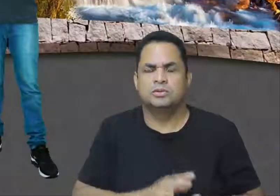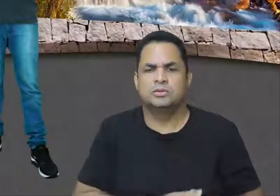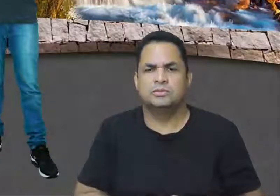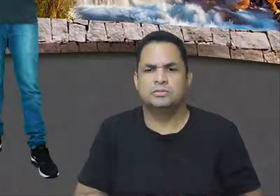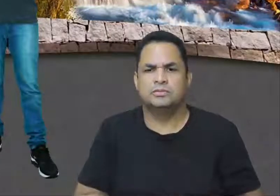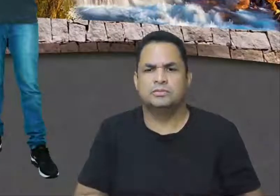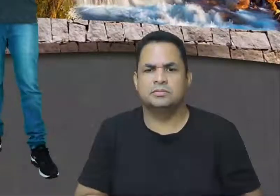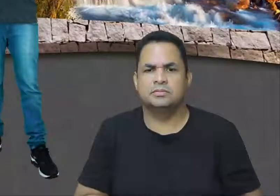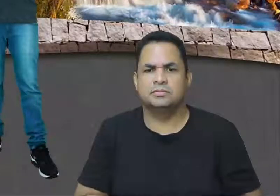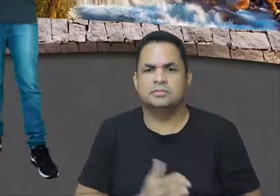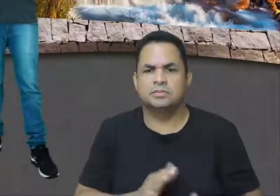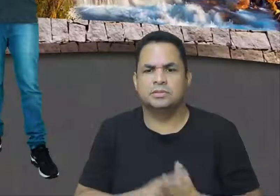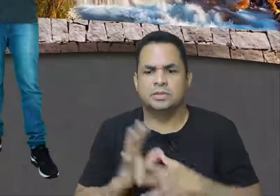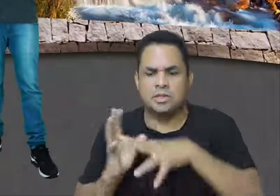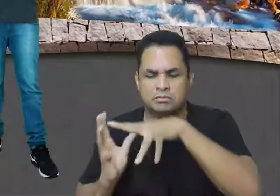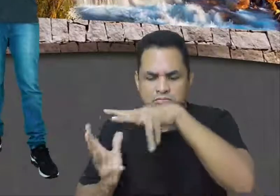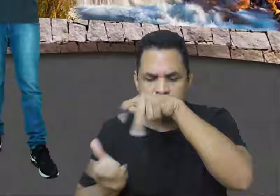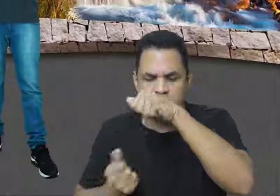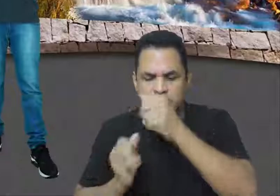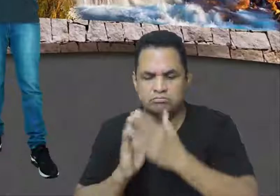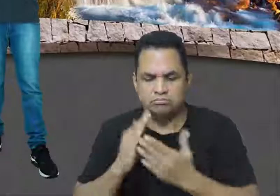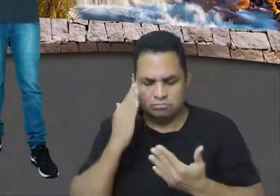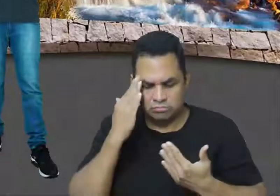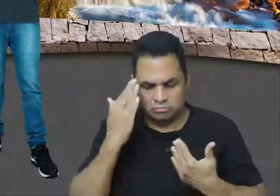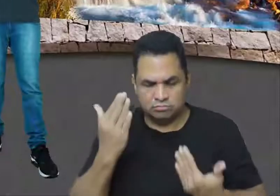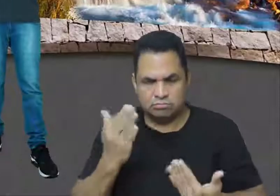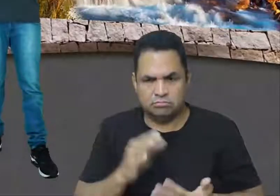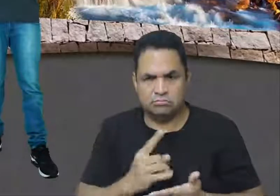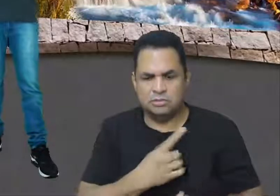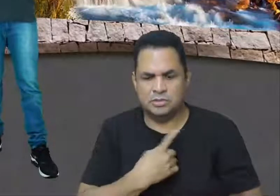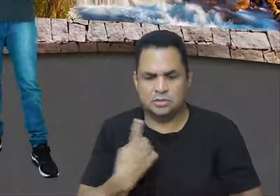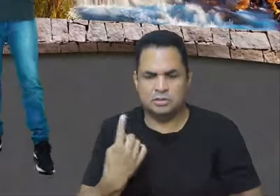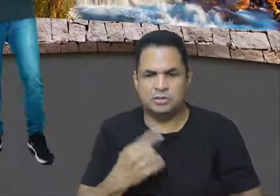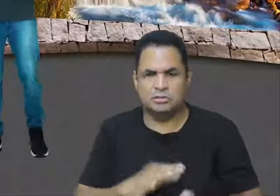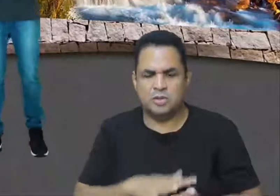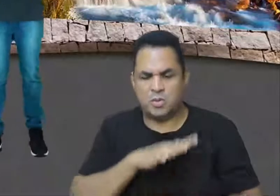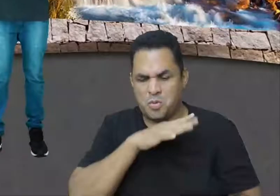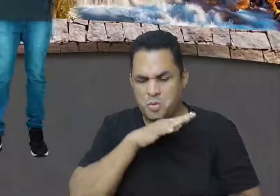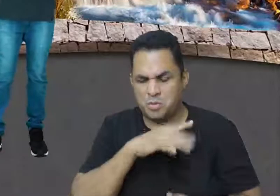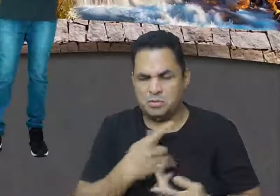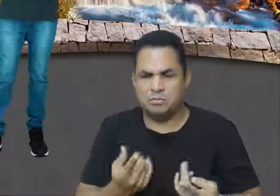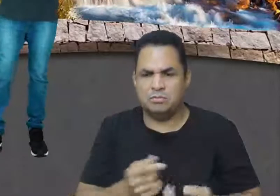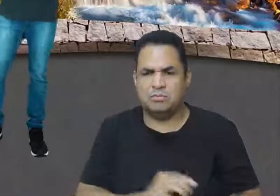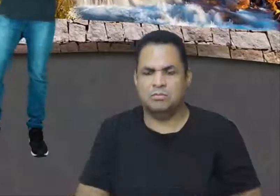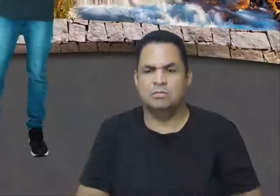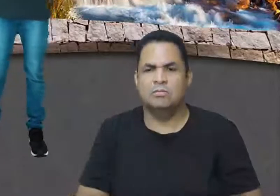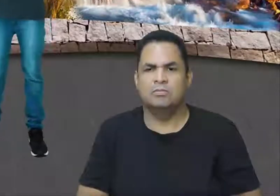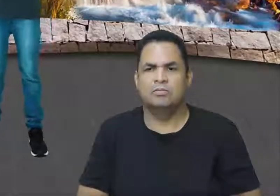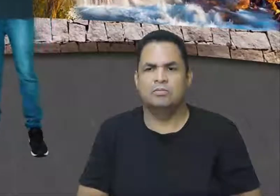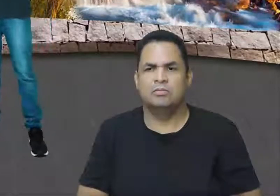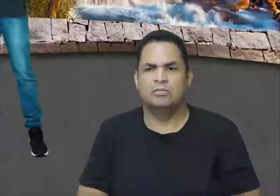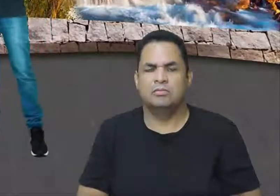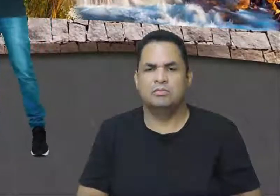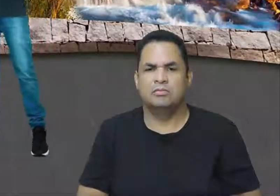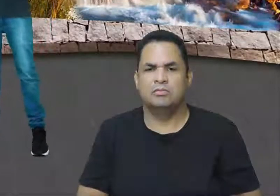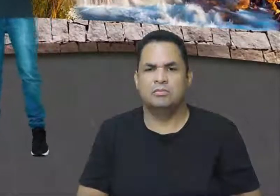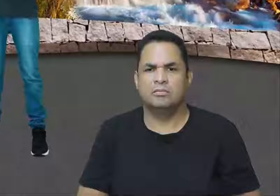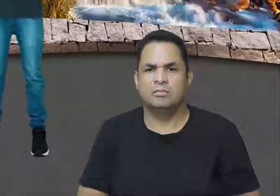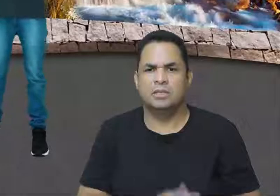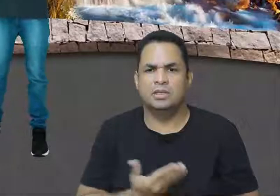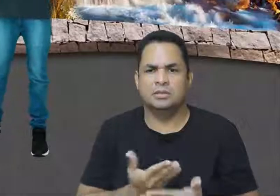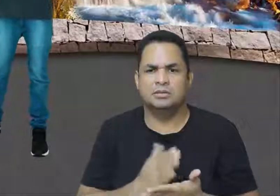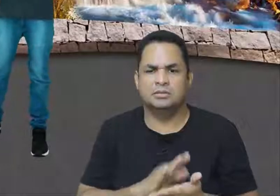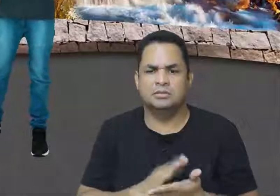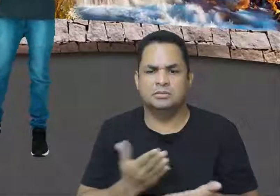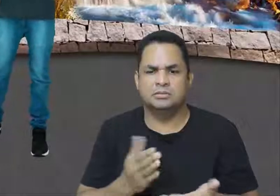Isso o planeta agradeceu, tá? Mas para nós, seres humanos, foi péssimo, ok? Toma cuidado aí para não interpretar que eu estou dizendo aqui